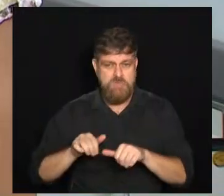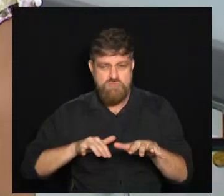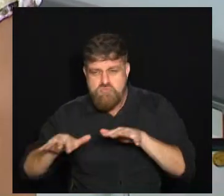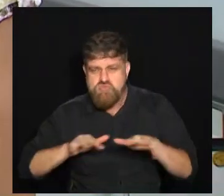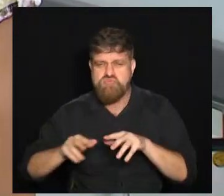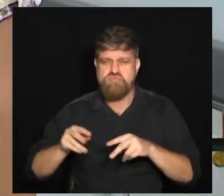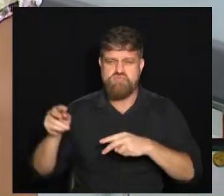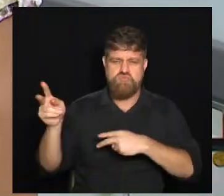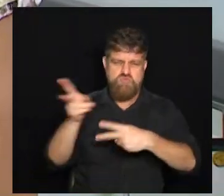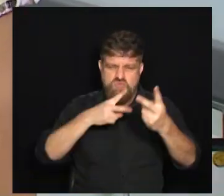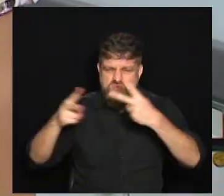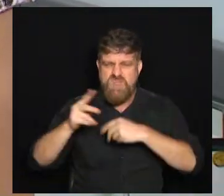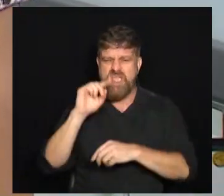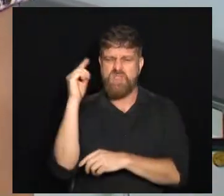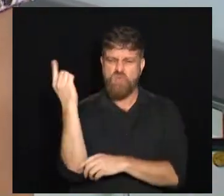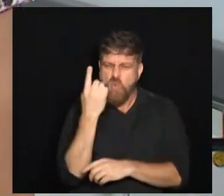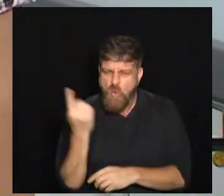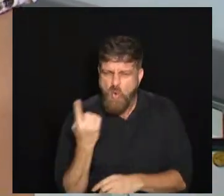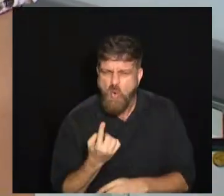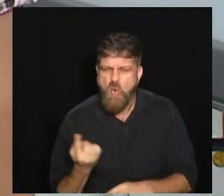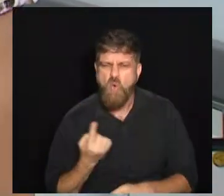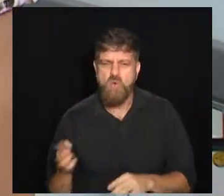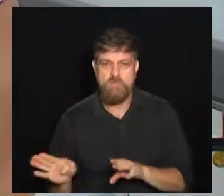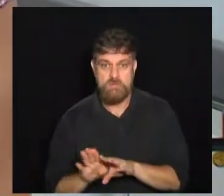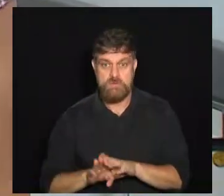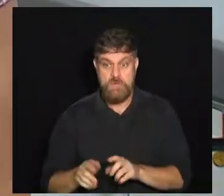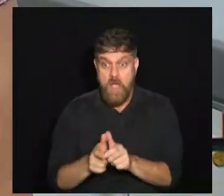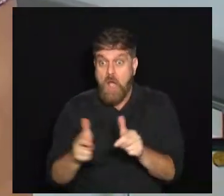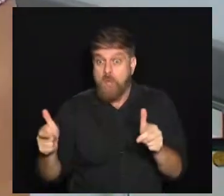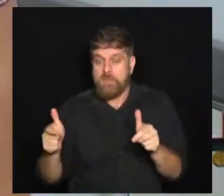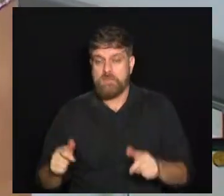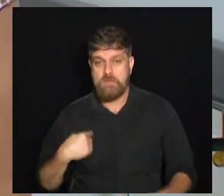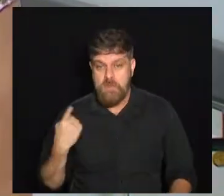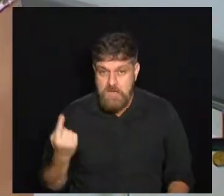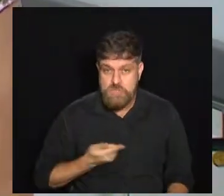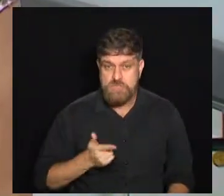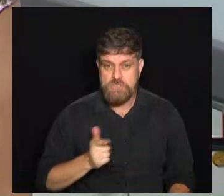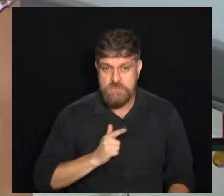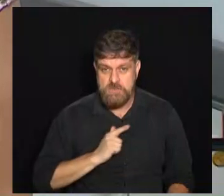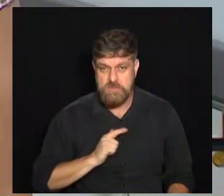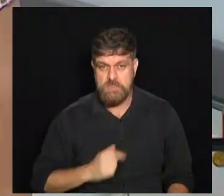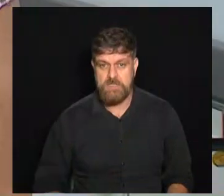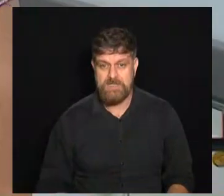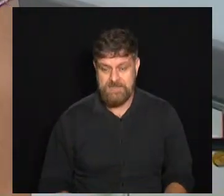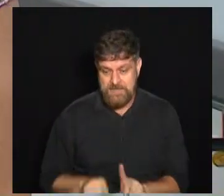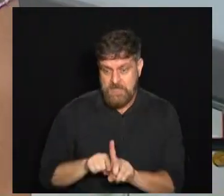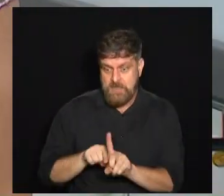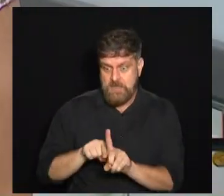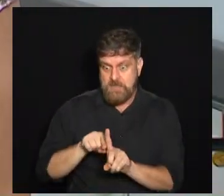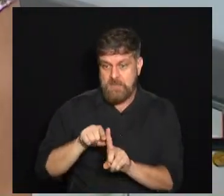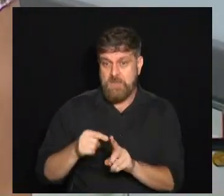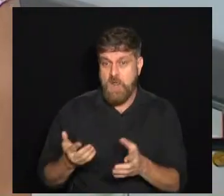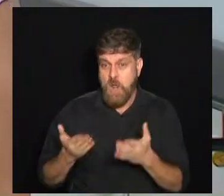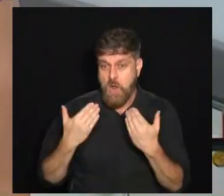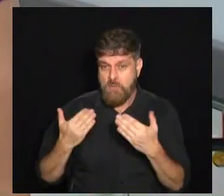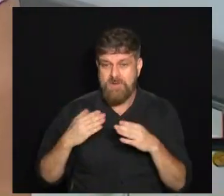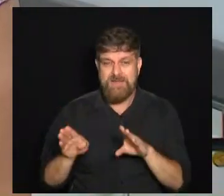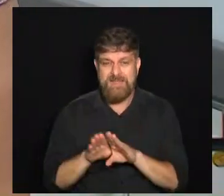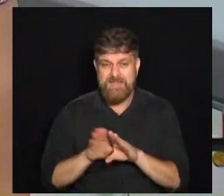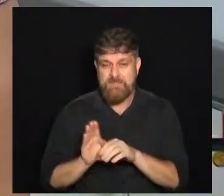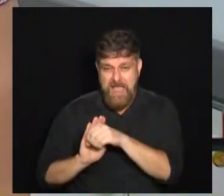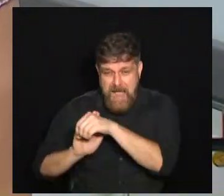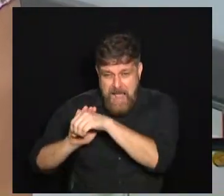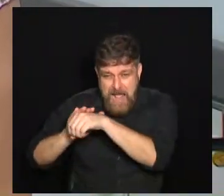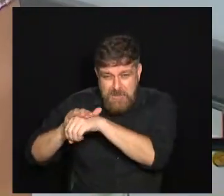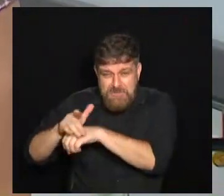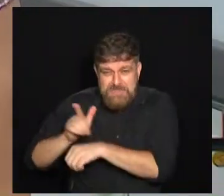Um aumento da frequência e intensidade desses eventos meteorológicos. Que a gente tem tido um aumento das temperaturas, tanto as mínimas, ou seja, as noites